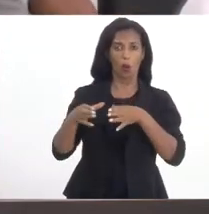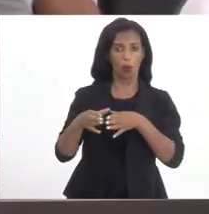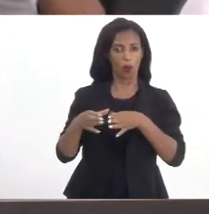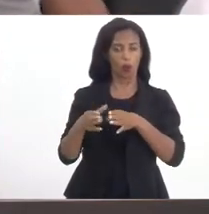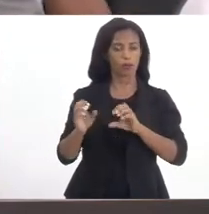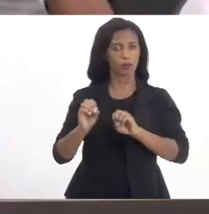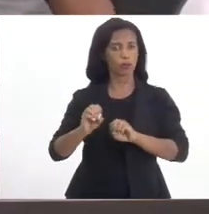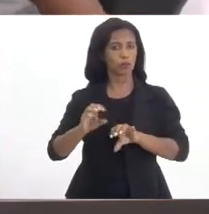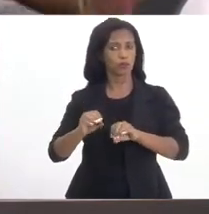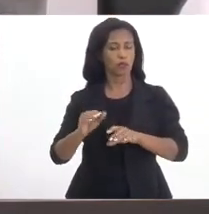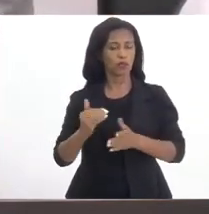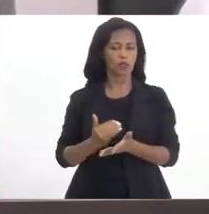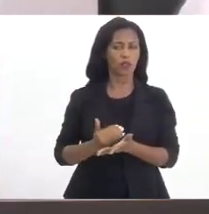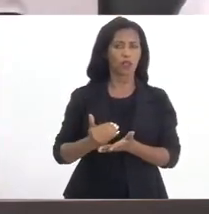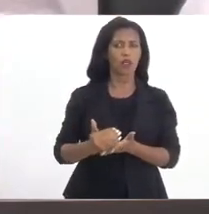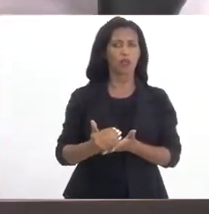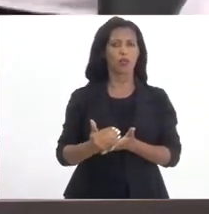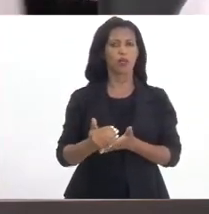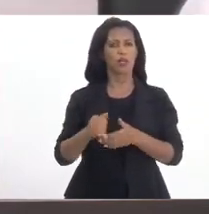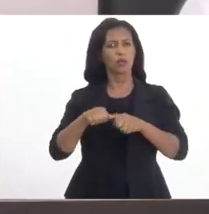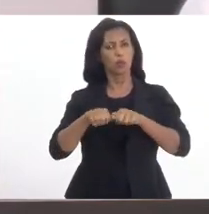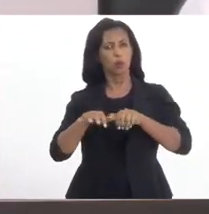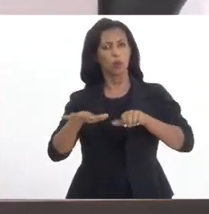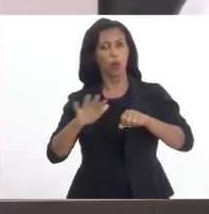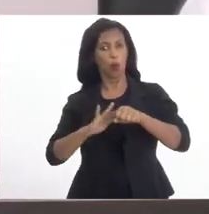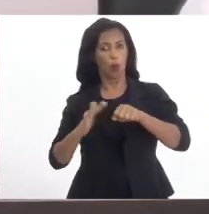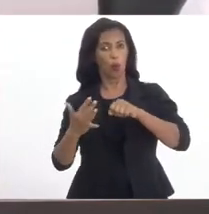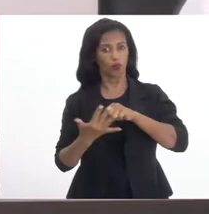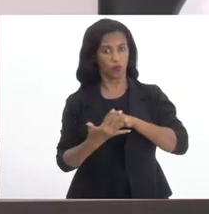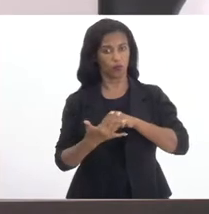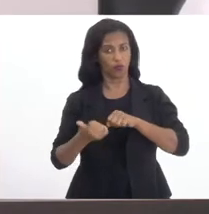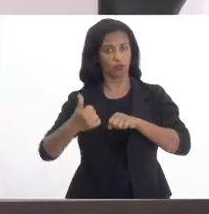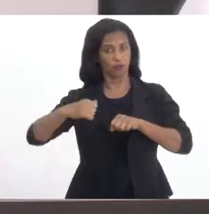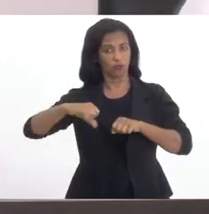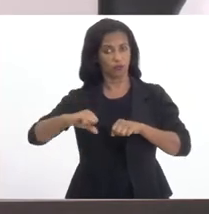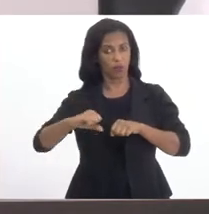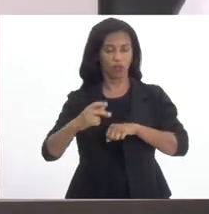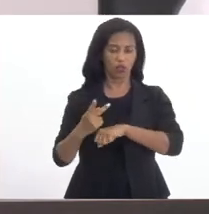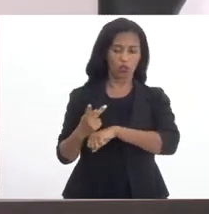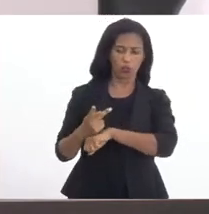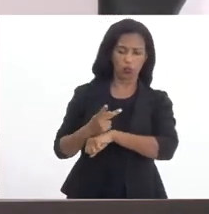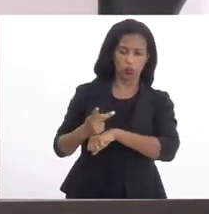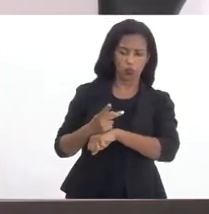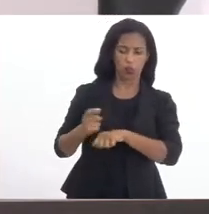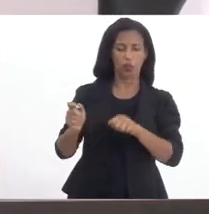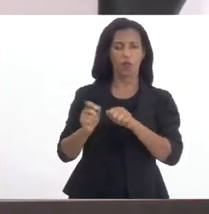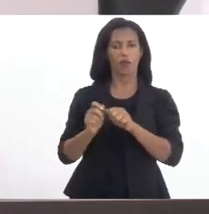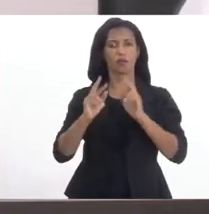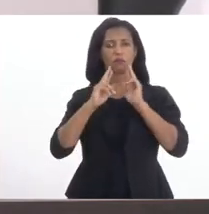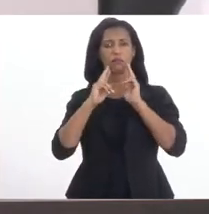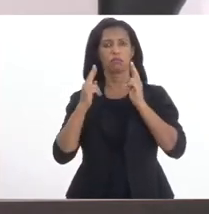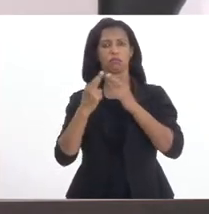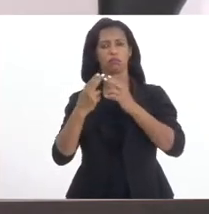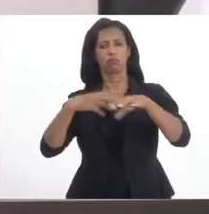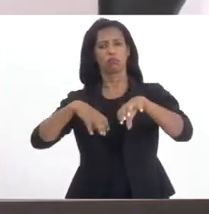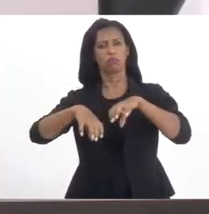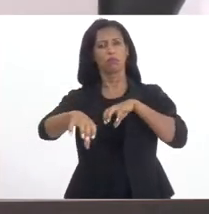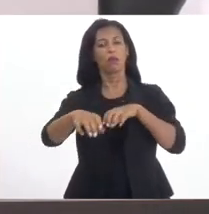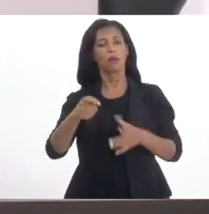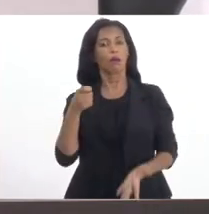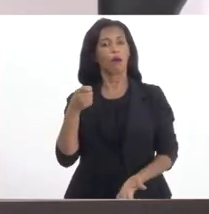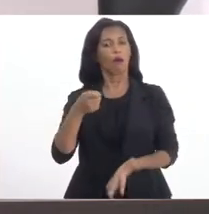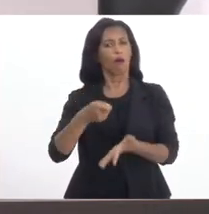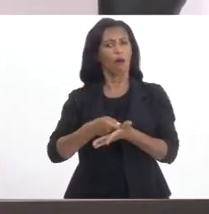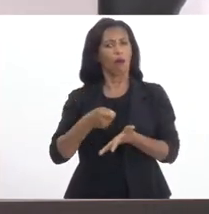realizando desde o início da pandemia. A gente justamente buscou fazer essa audiência pública em formato híbrido para garantir